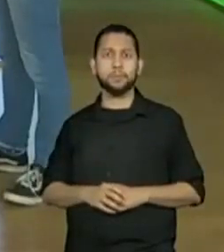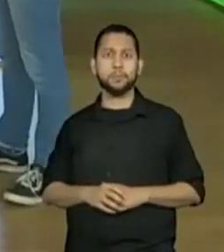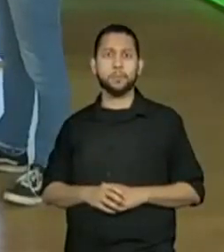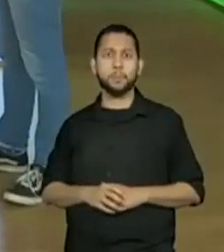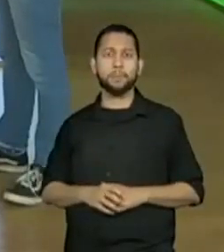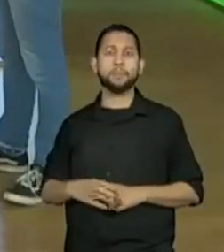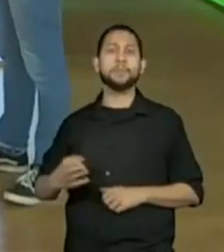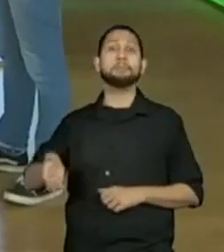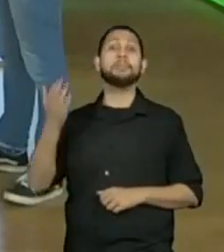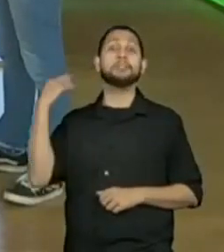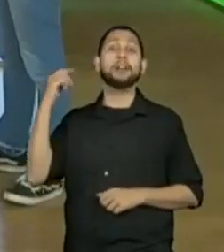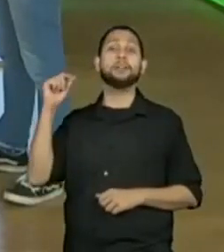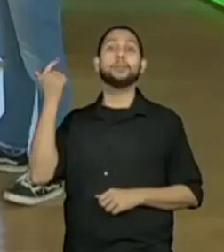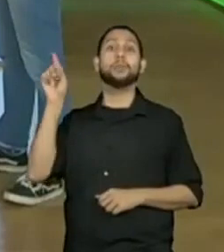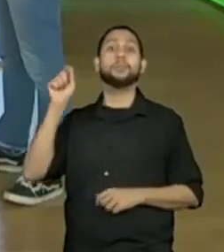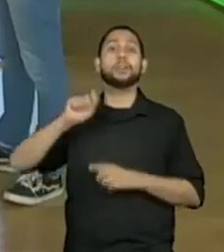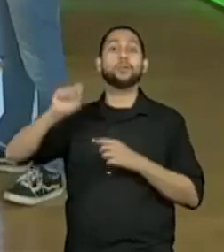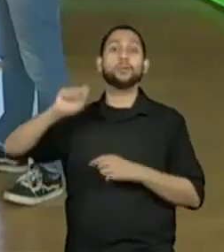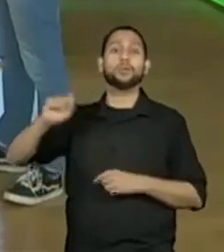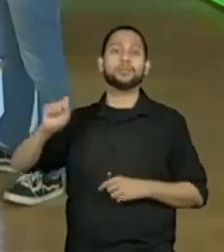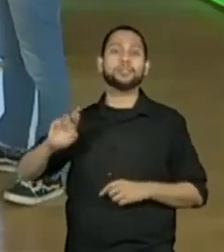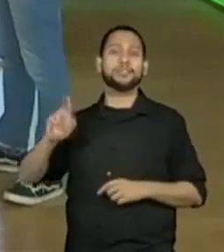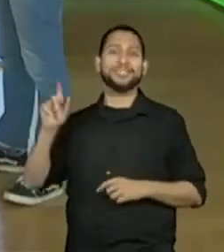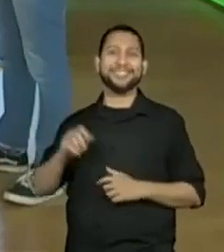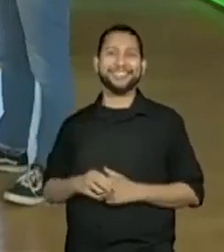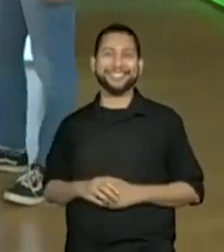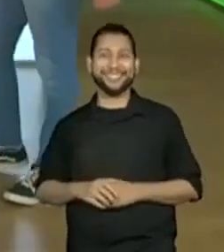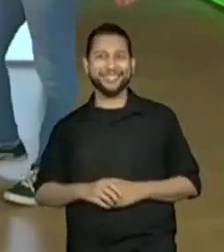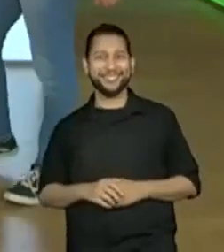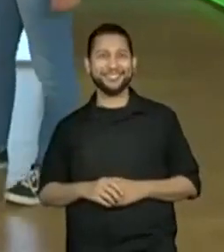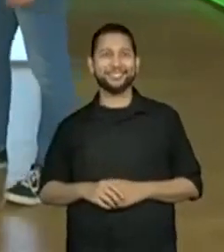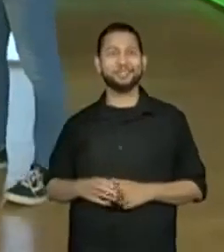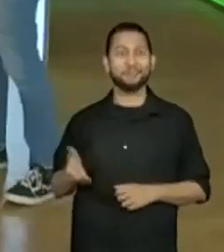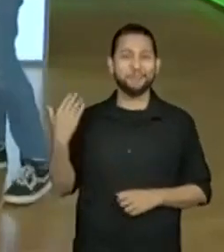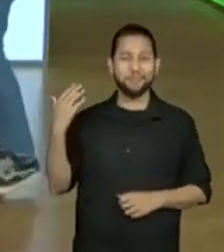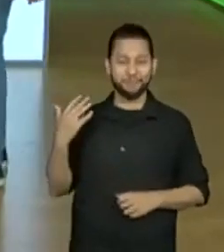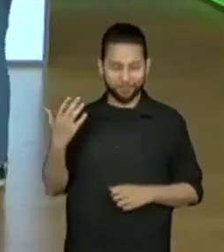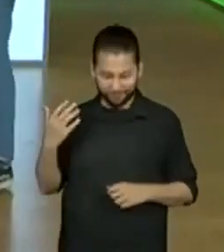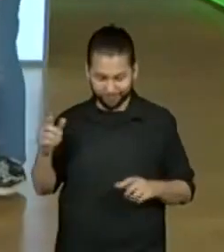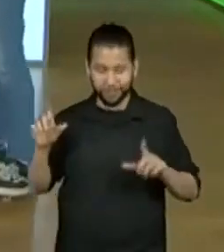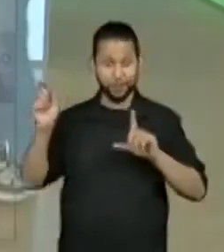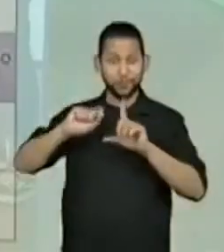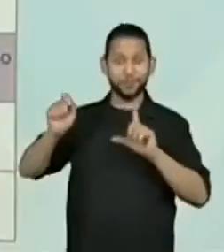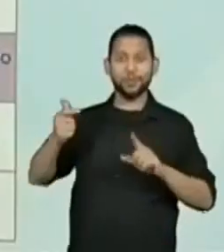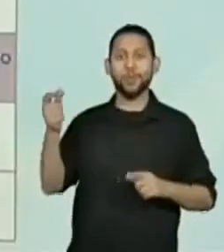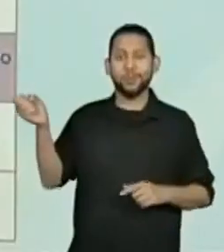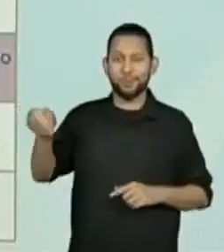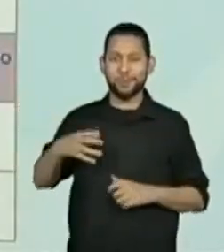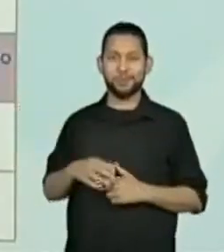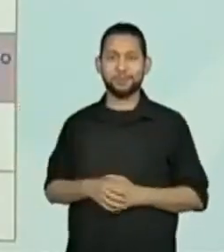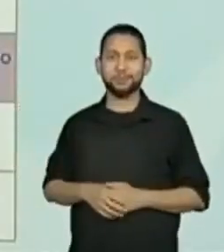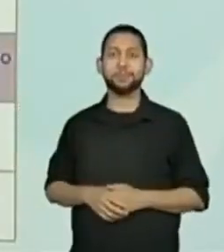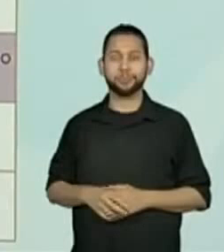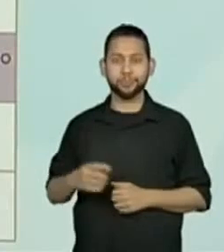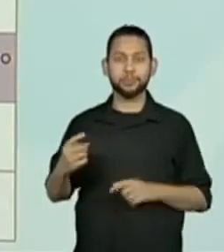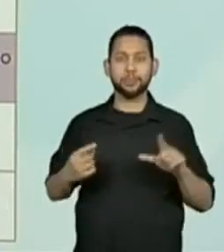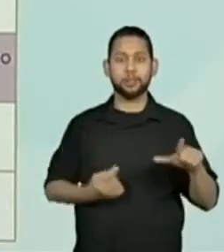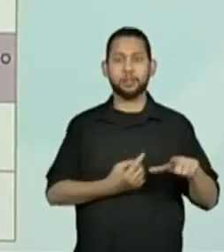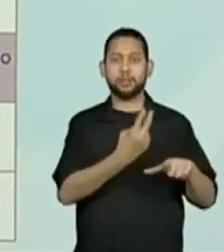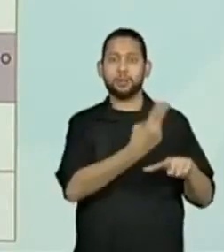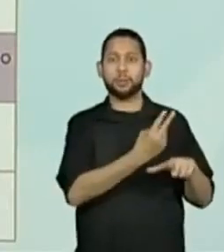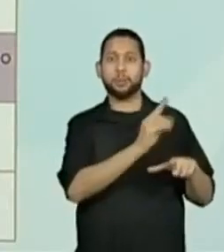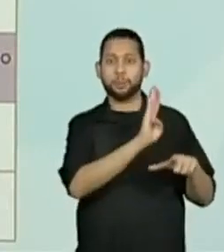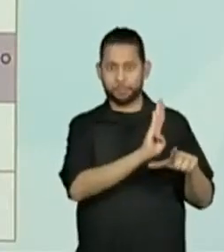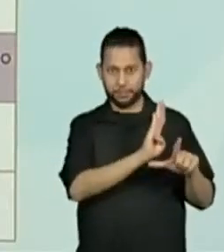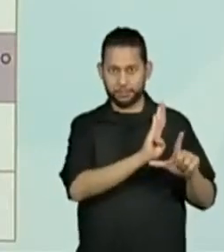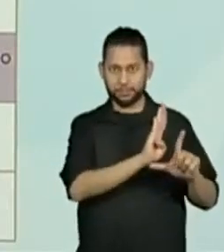era, não. Era uma lousa que nunca funcionava comigo. Olha, agora... tu tá vendo? Agora, né? Então, vamos lá. Tô aqui no segundo ano B. Vou